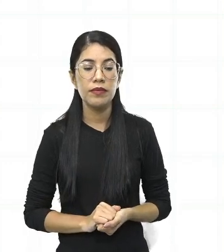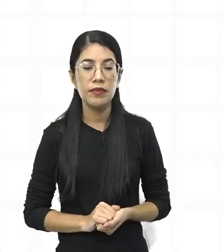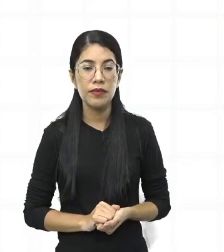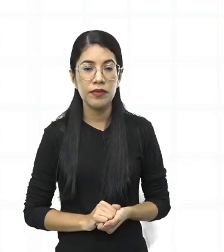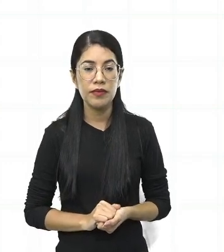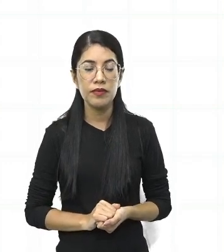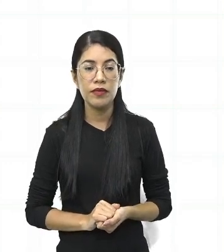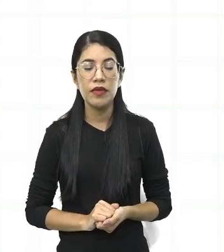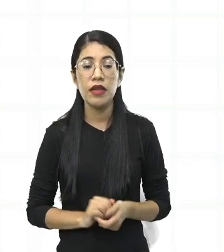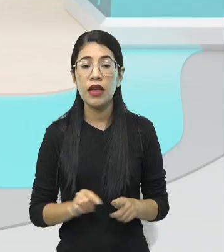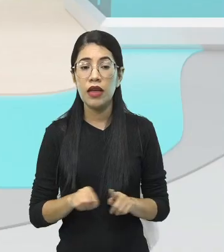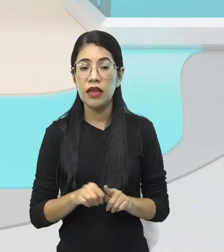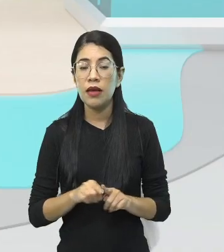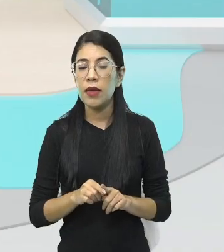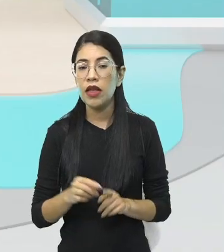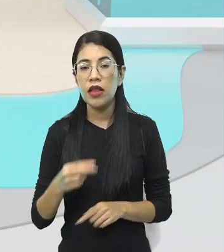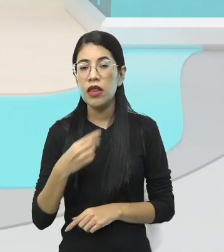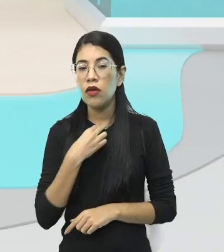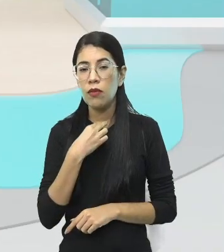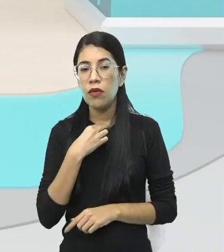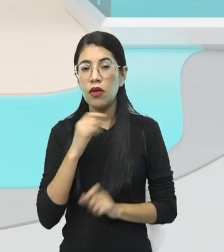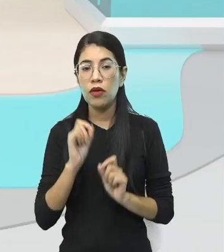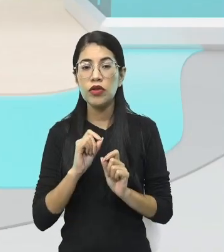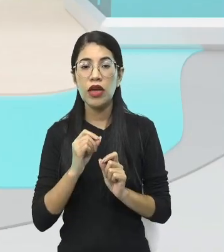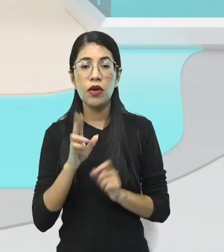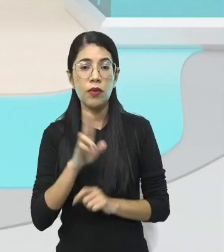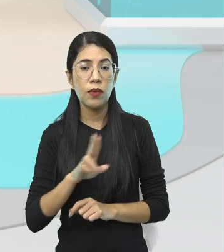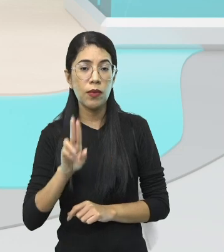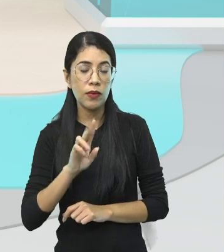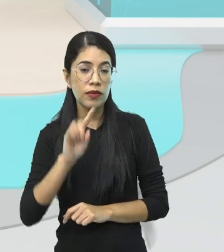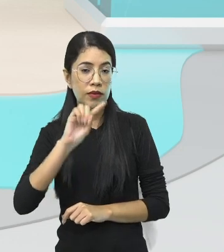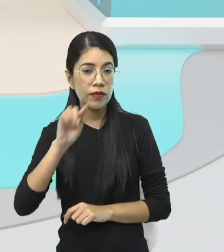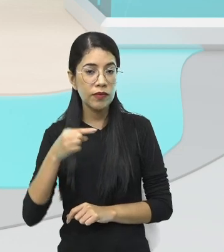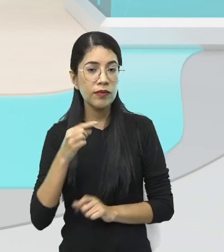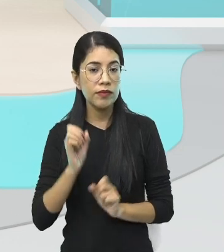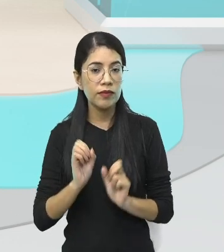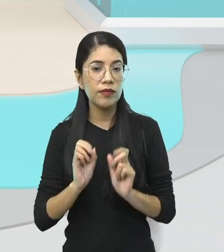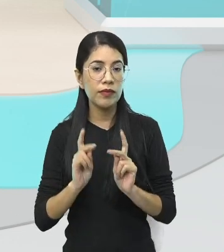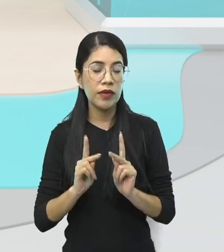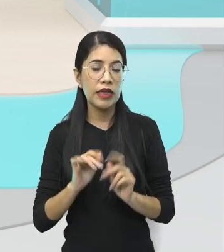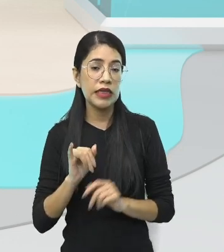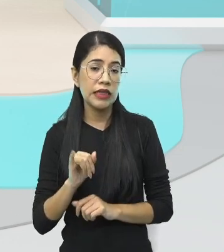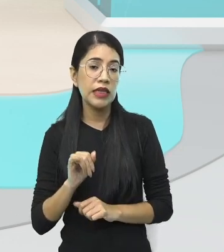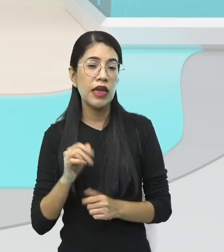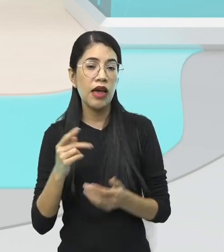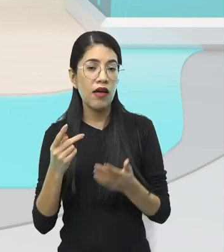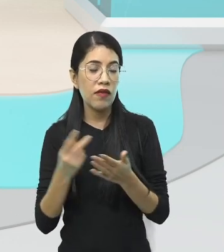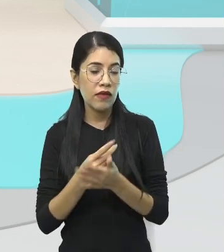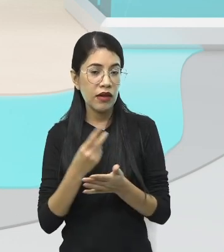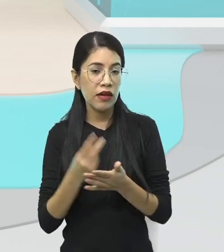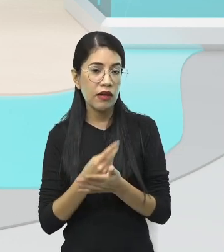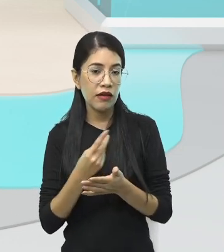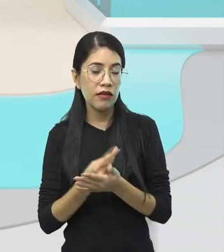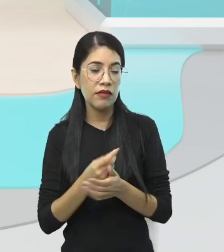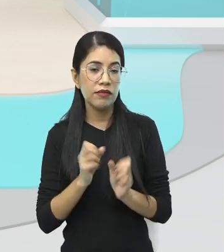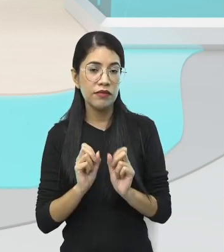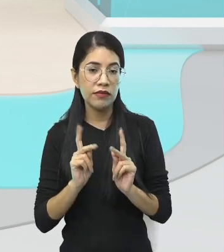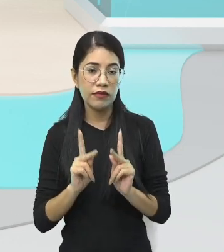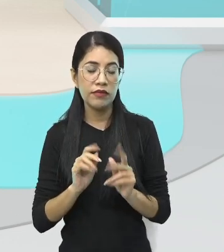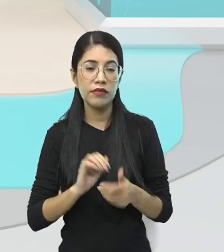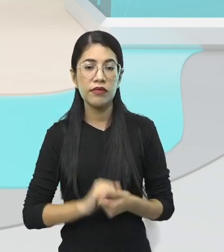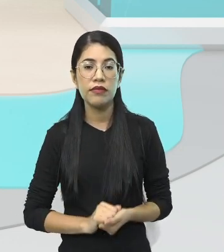adnominais. Esses aí vocês não podem colocar vírgula, porque senão vocês estarão